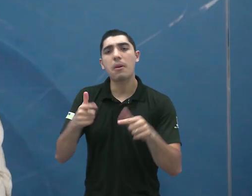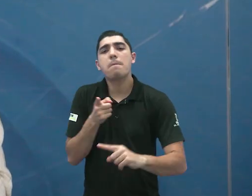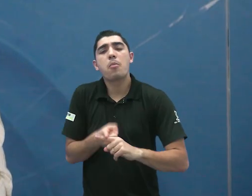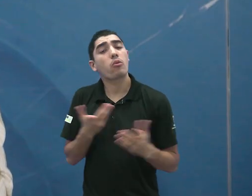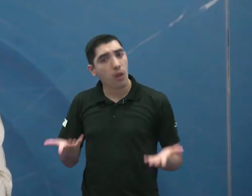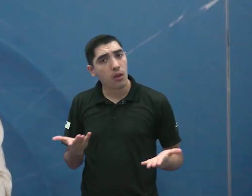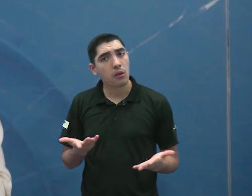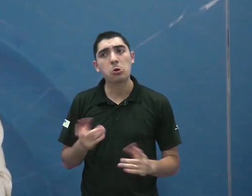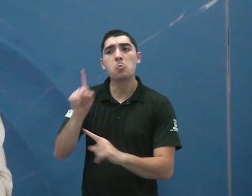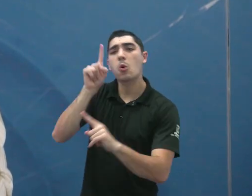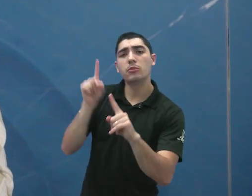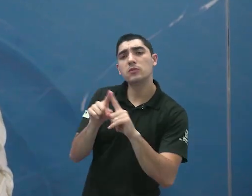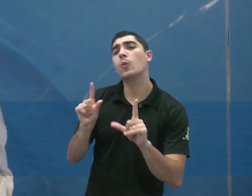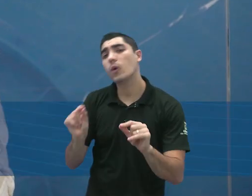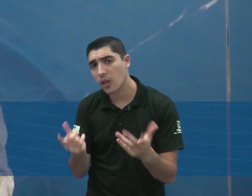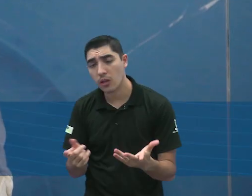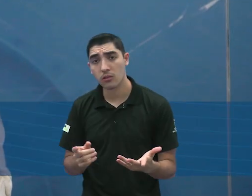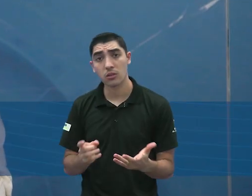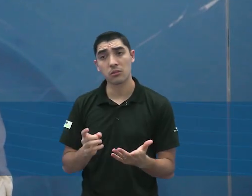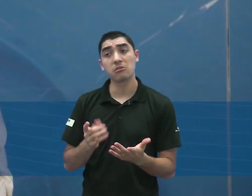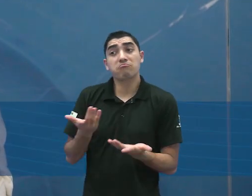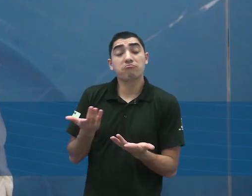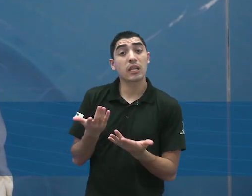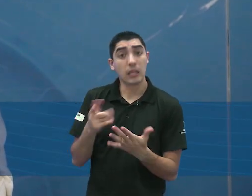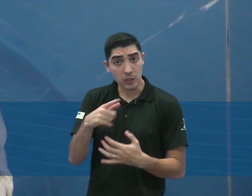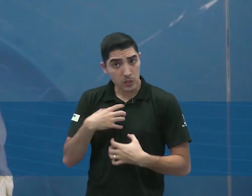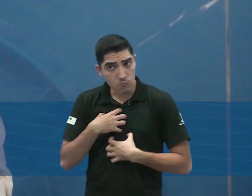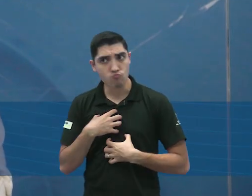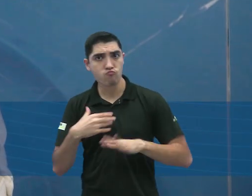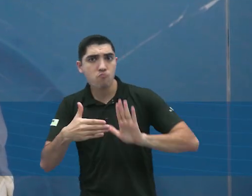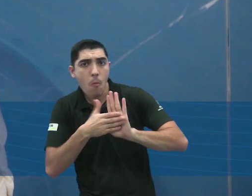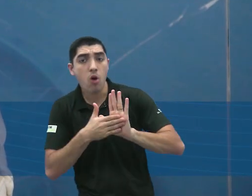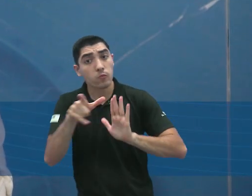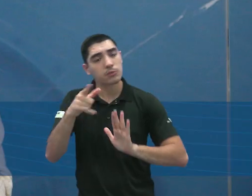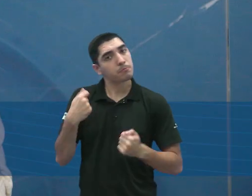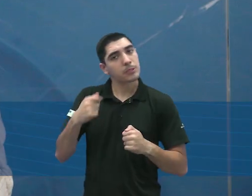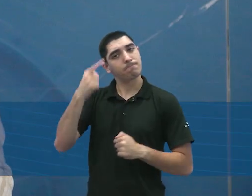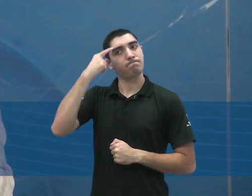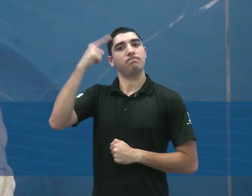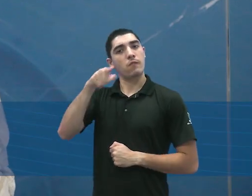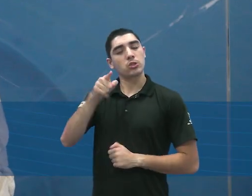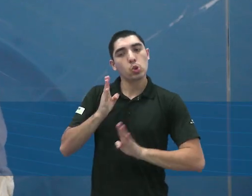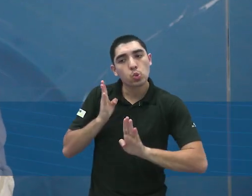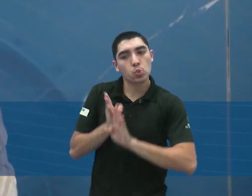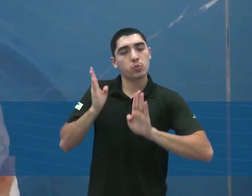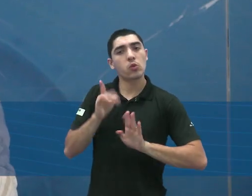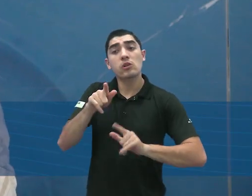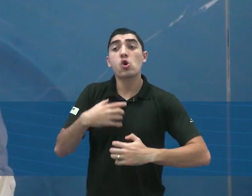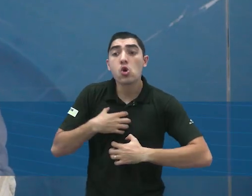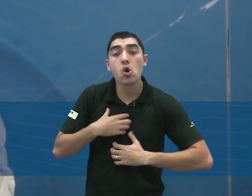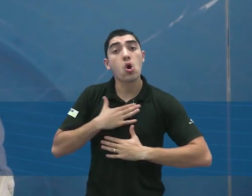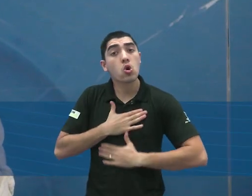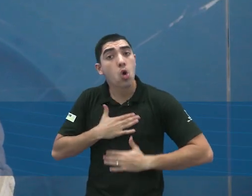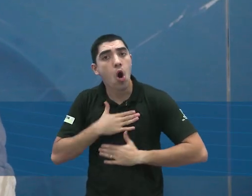faz. Qual o sentido disso? Isso é encontrar propósito, né? E você descobrir ali dentro daquilo que você faz bem, naquilo que você gosta